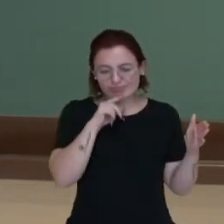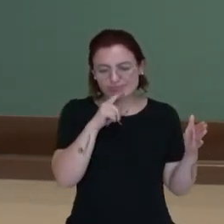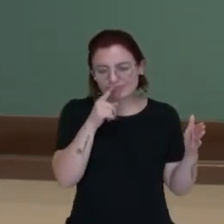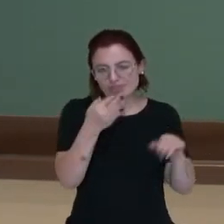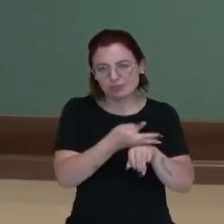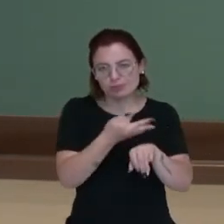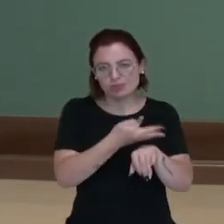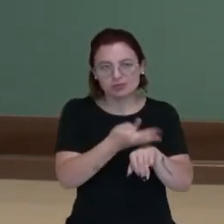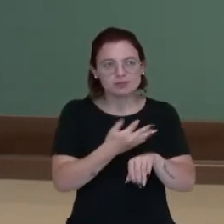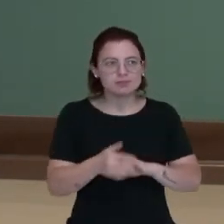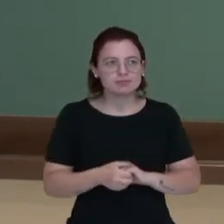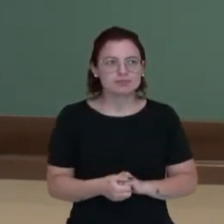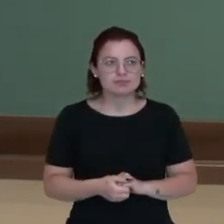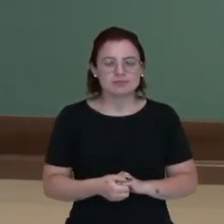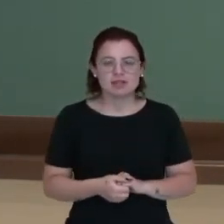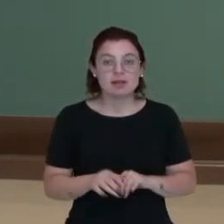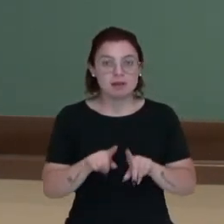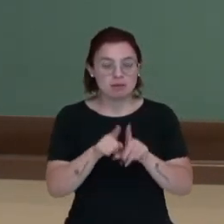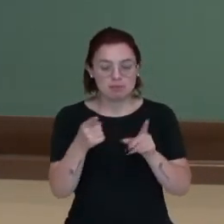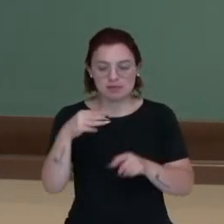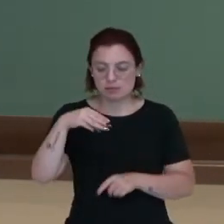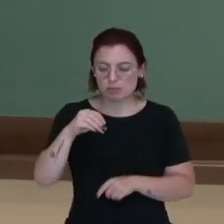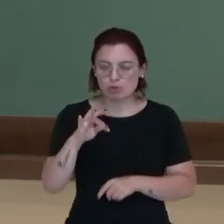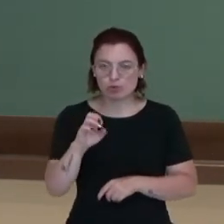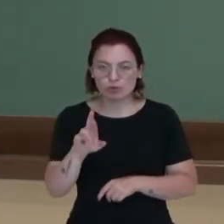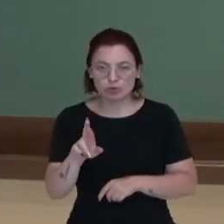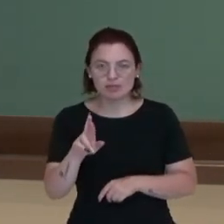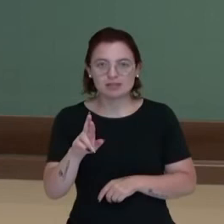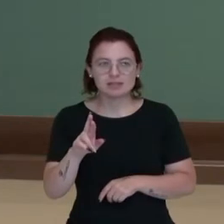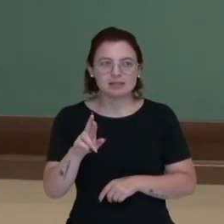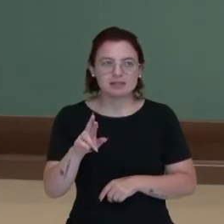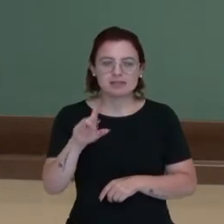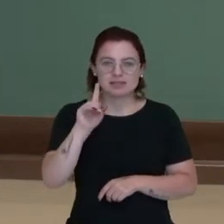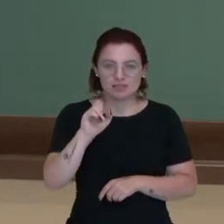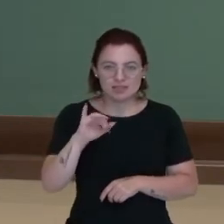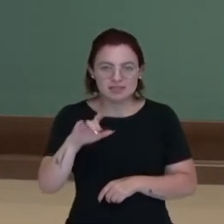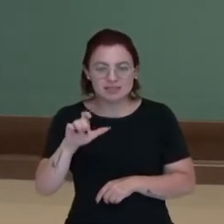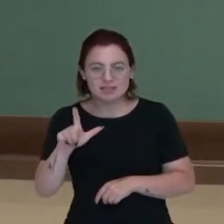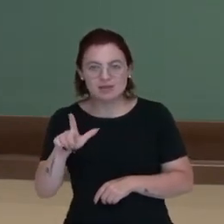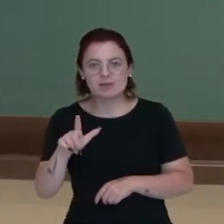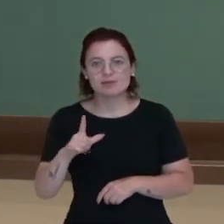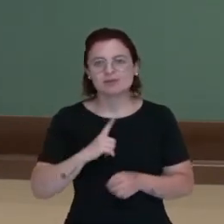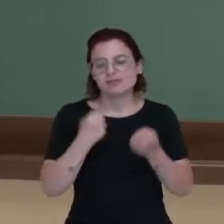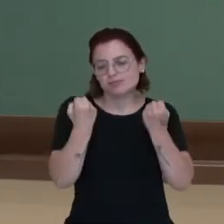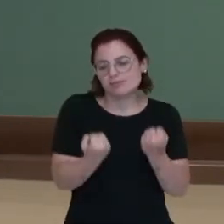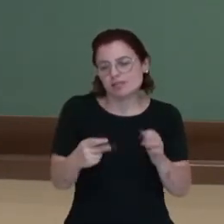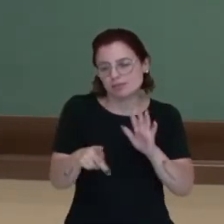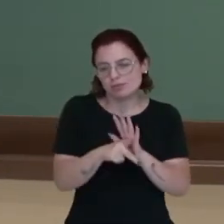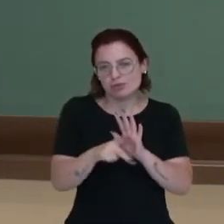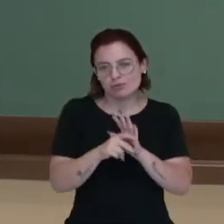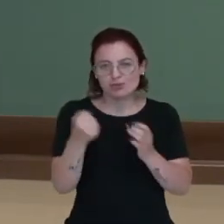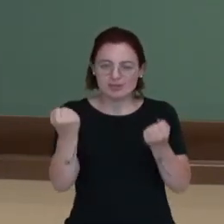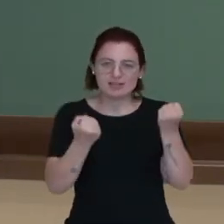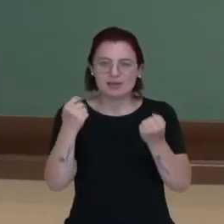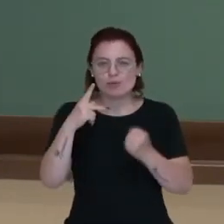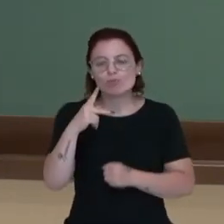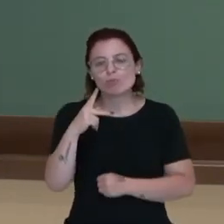É, praticamente um motor a diesel pesa o peso de um carro popular. Tá?